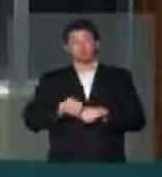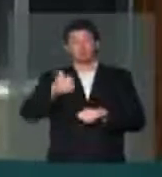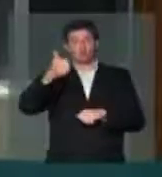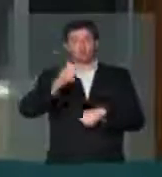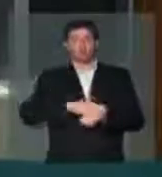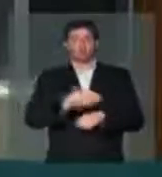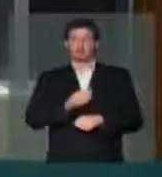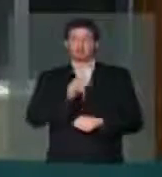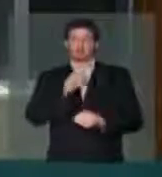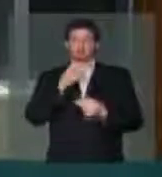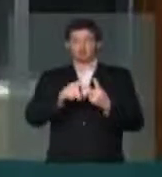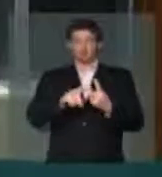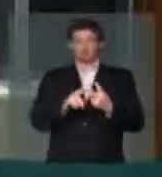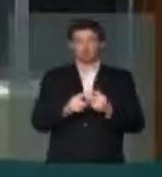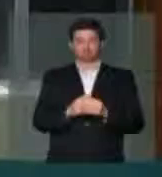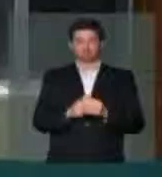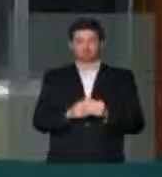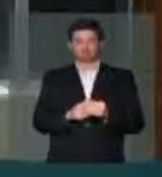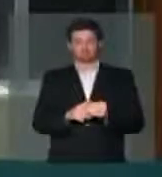de vida